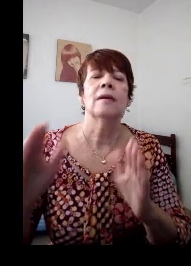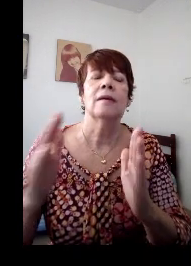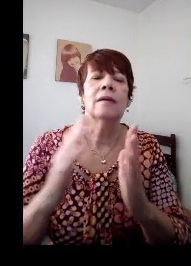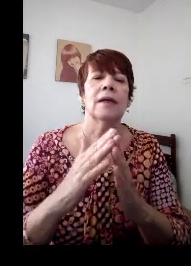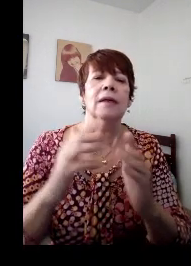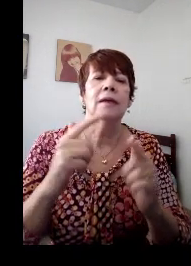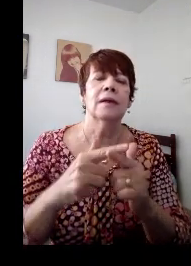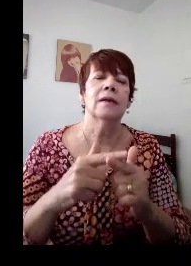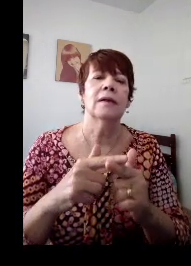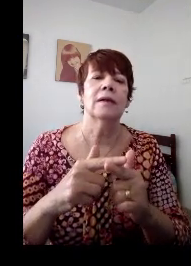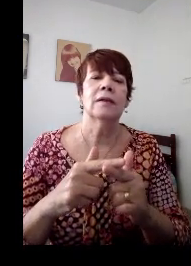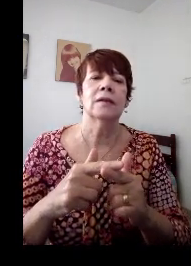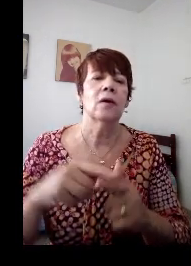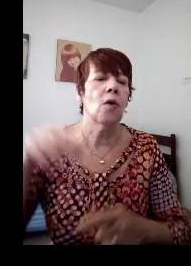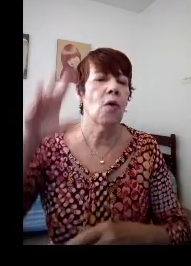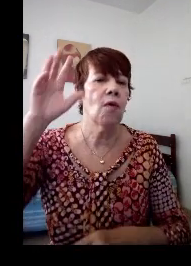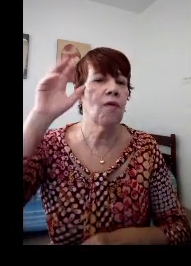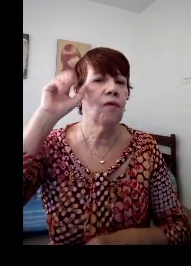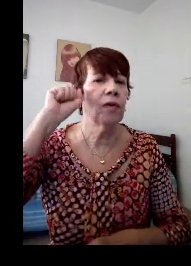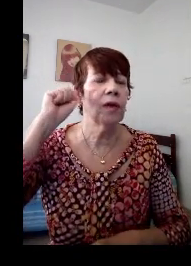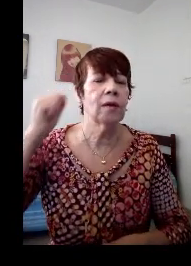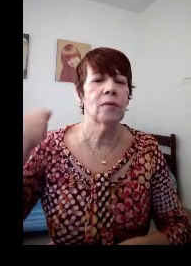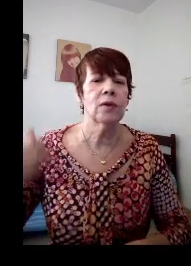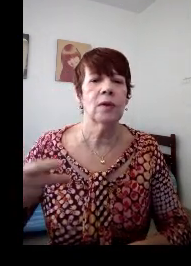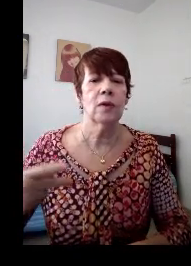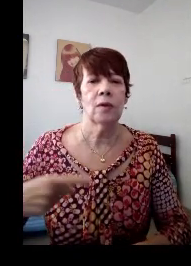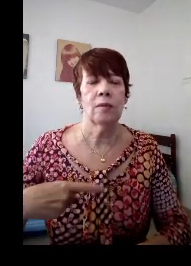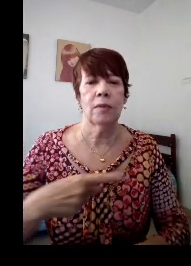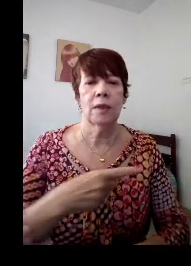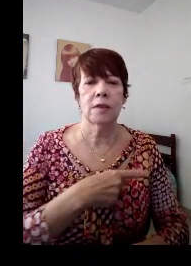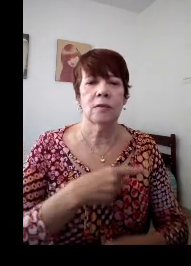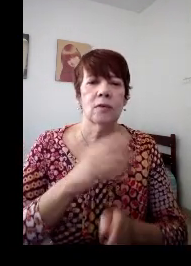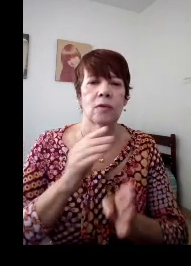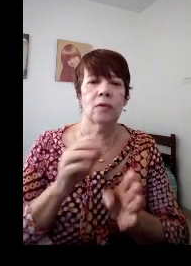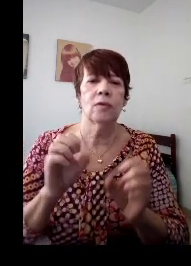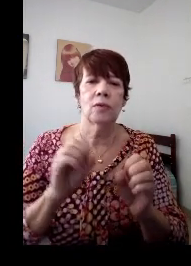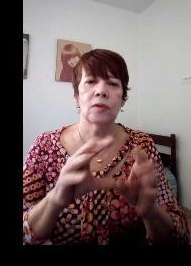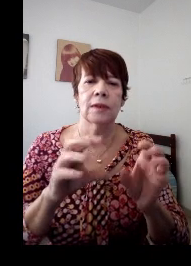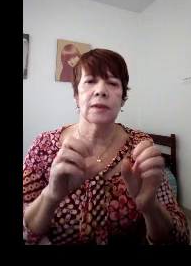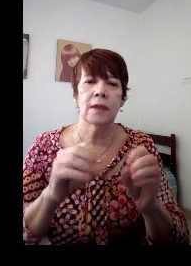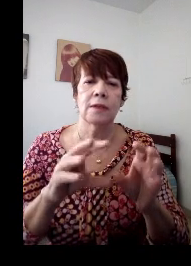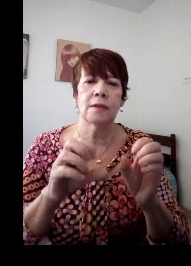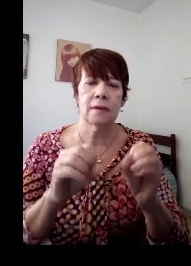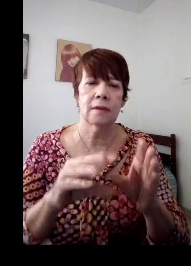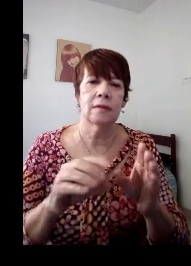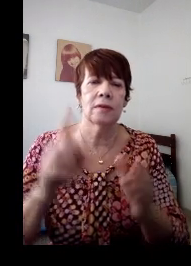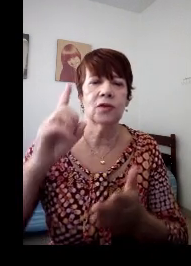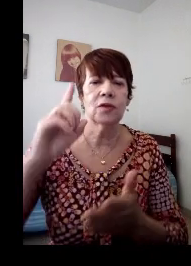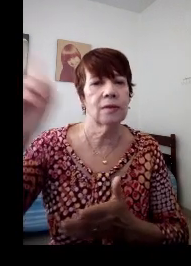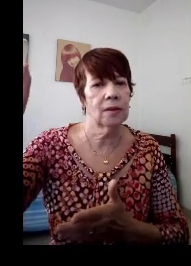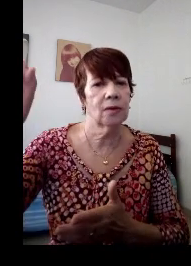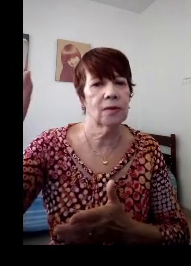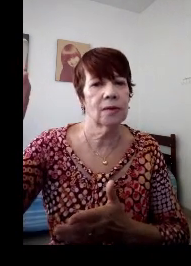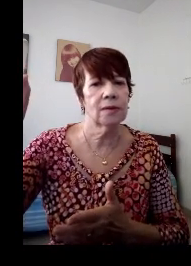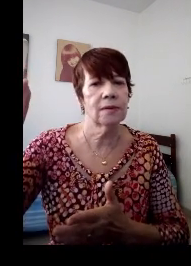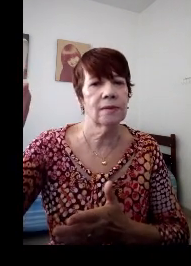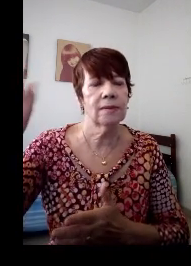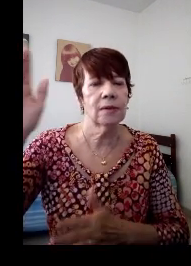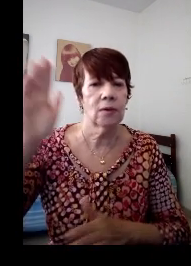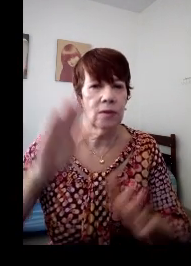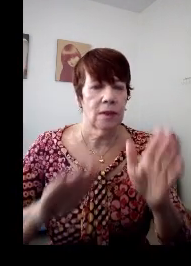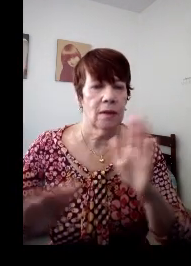meus irmãos em Cristo, eu começo a perder o espaço, tomar o